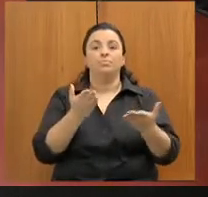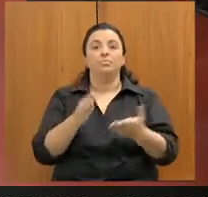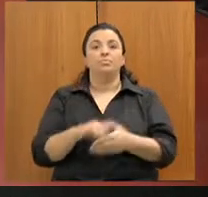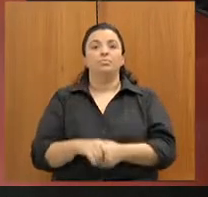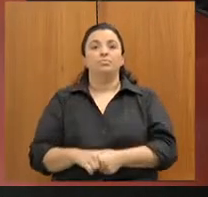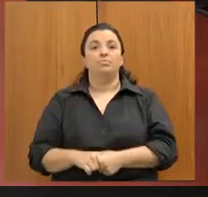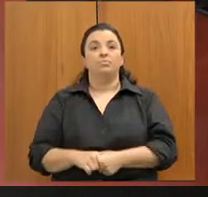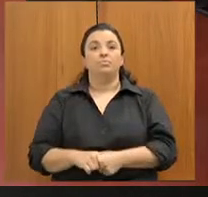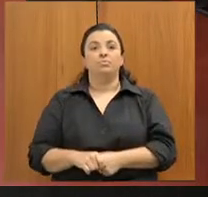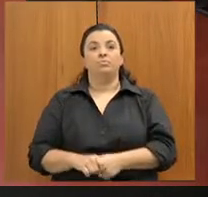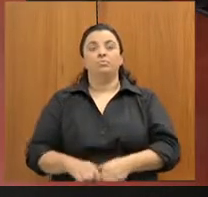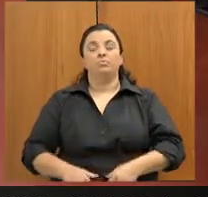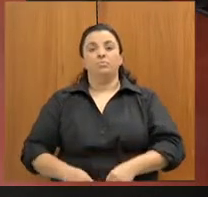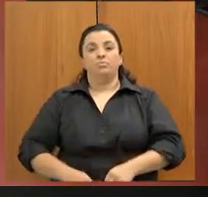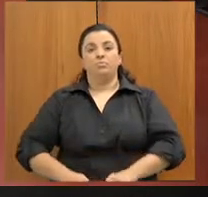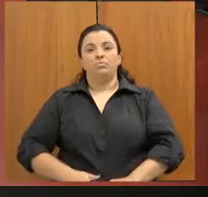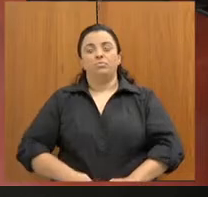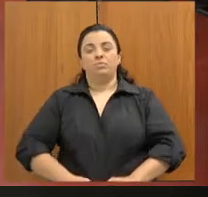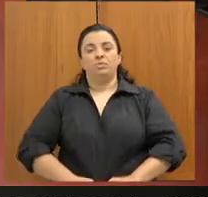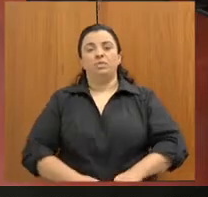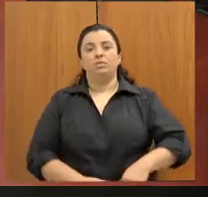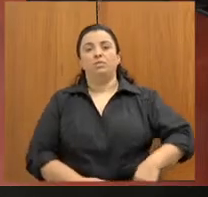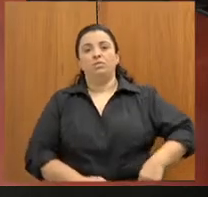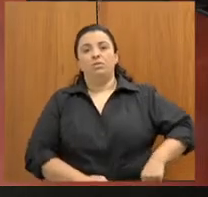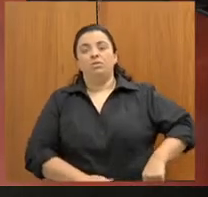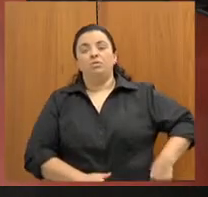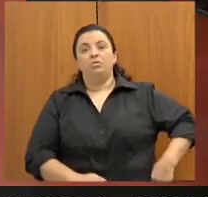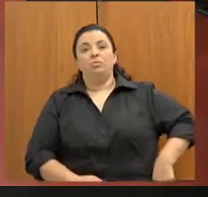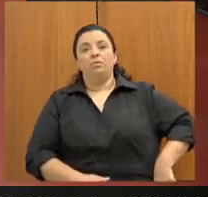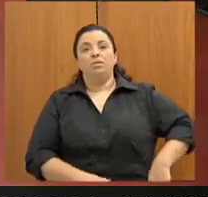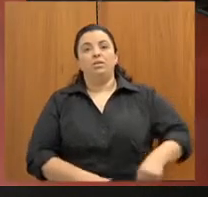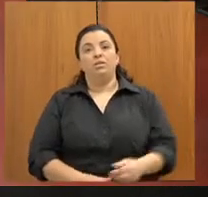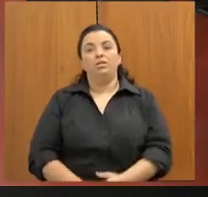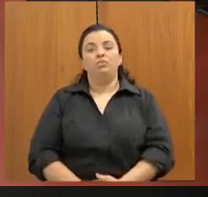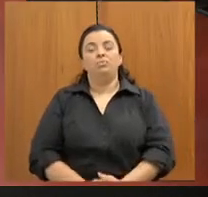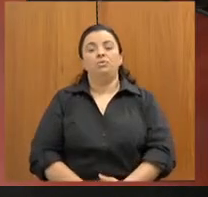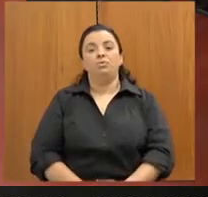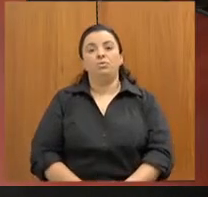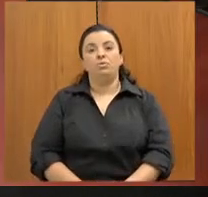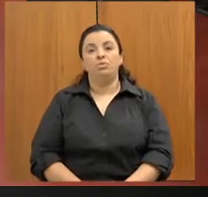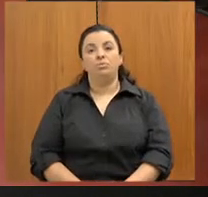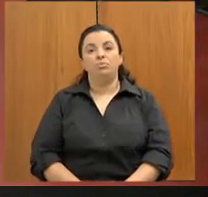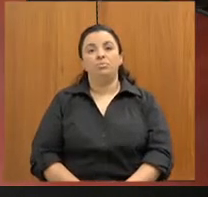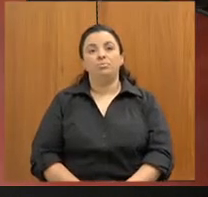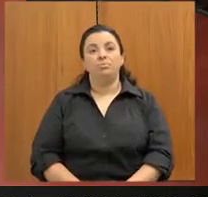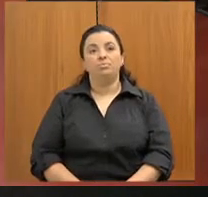E aí E aí